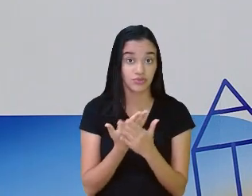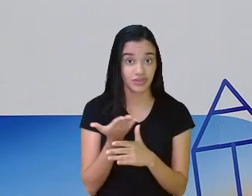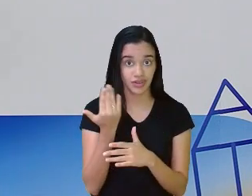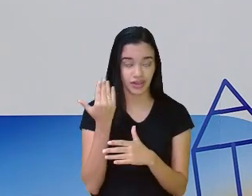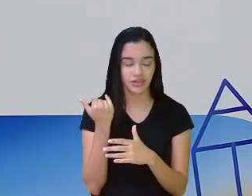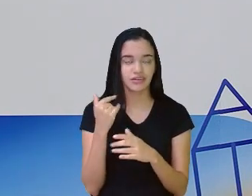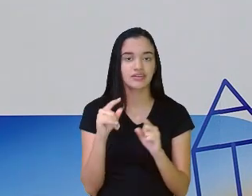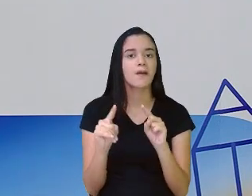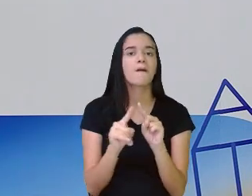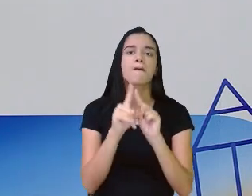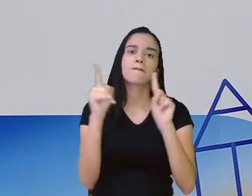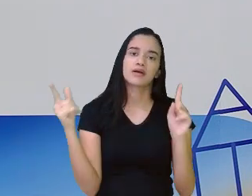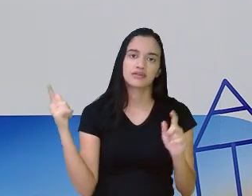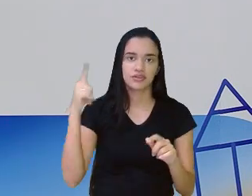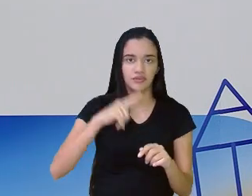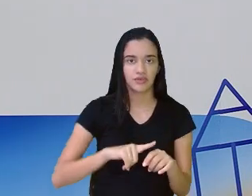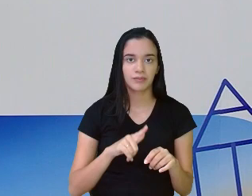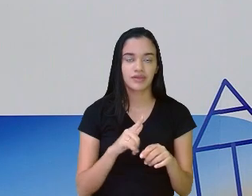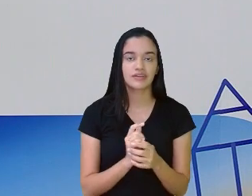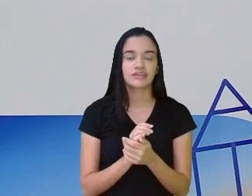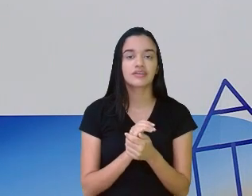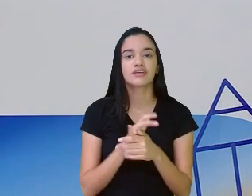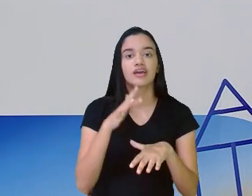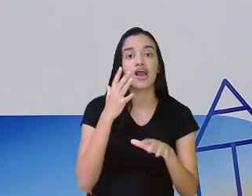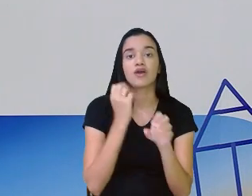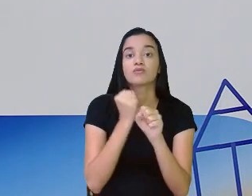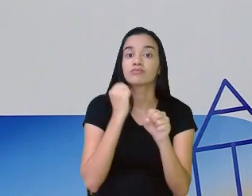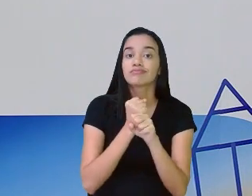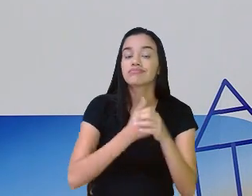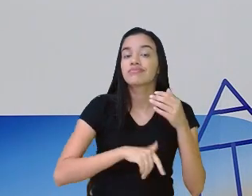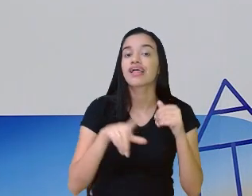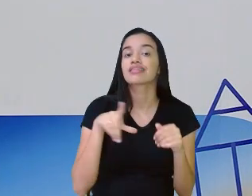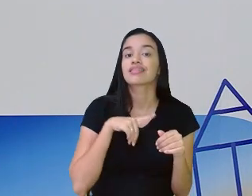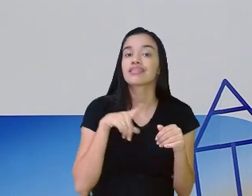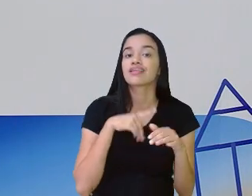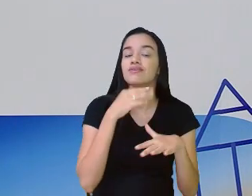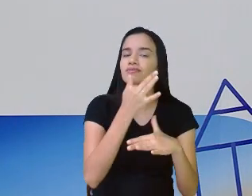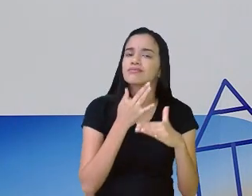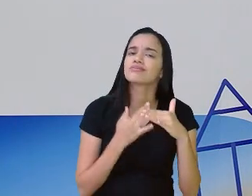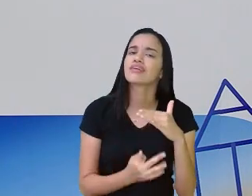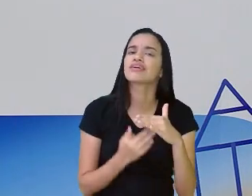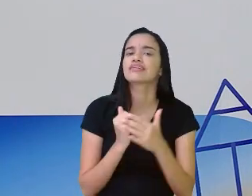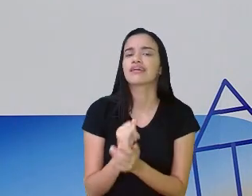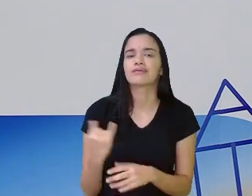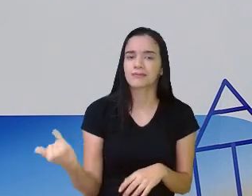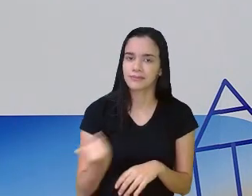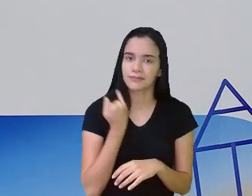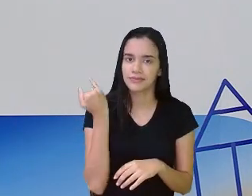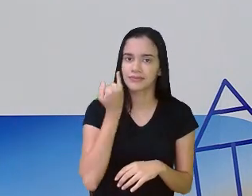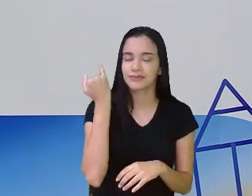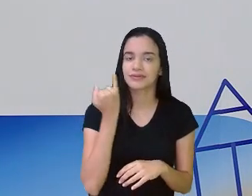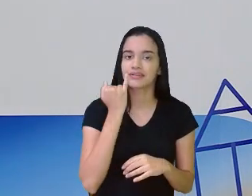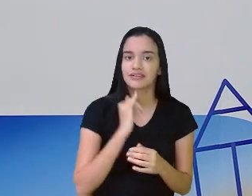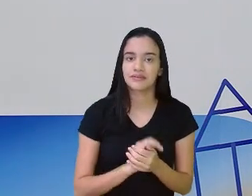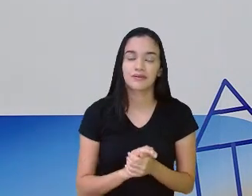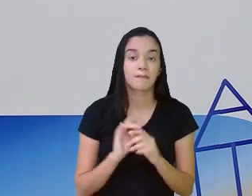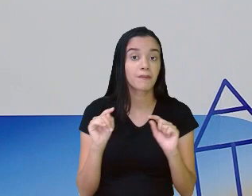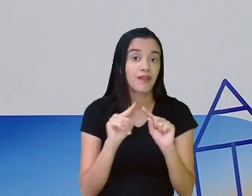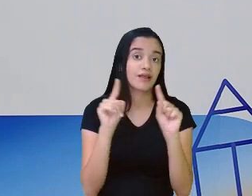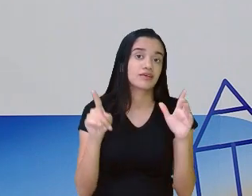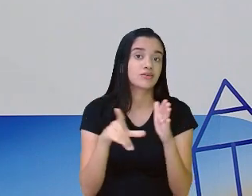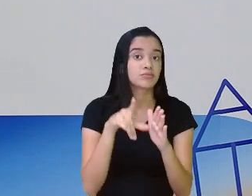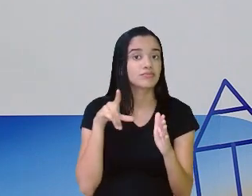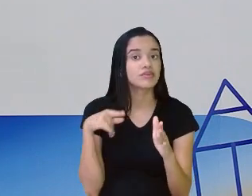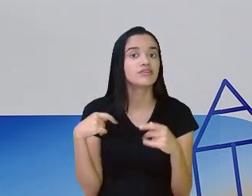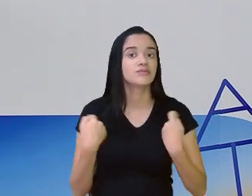mas trarei novamente as operações envolvendo fração, que é muito importante, inclusive. Mas antes,